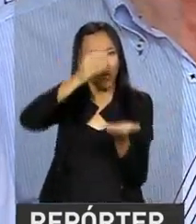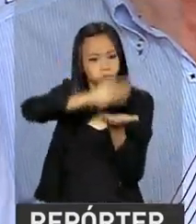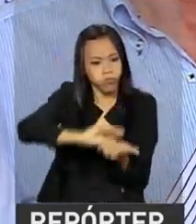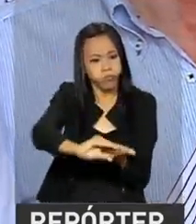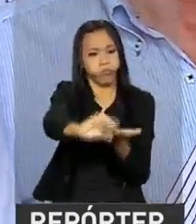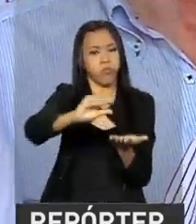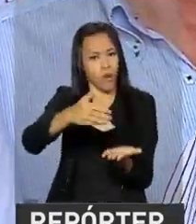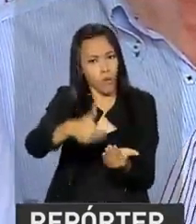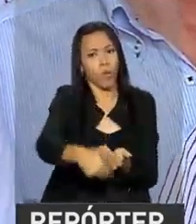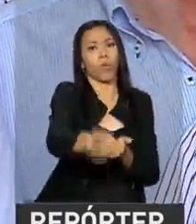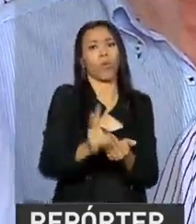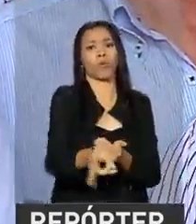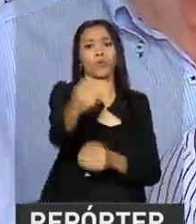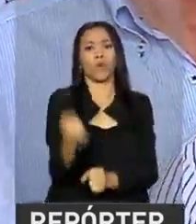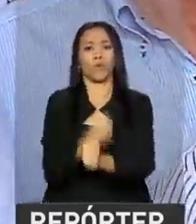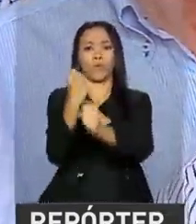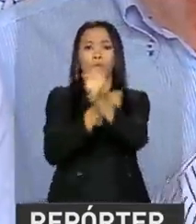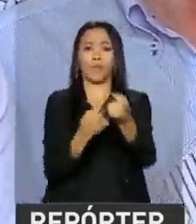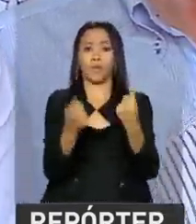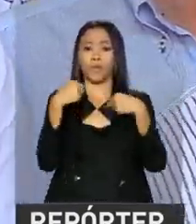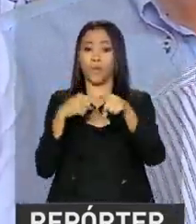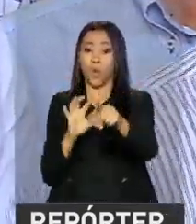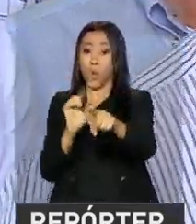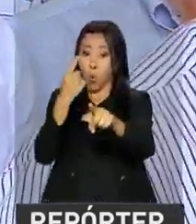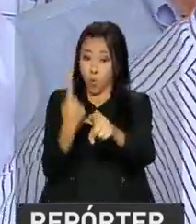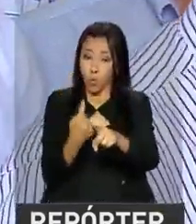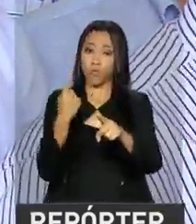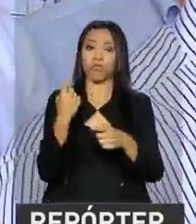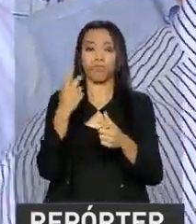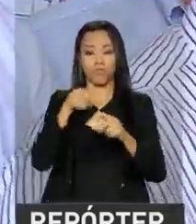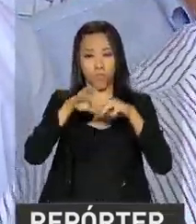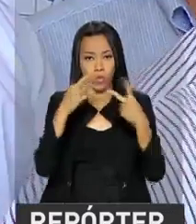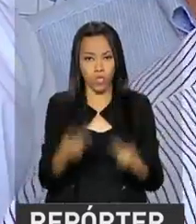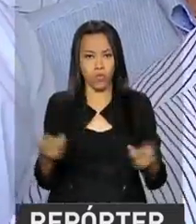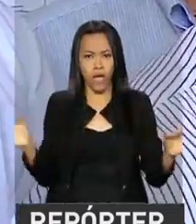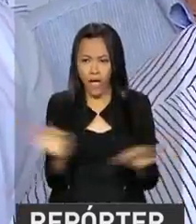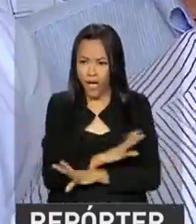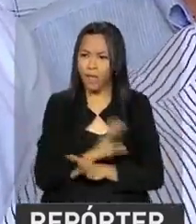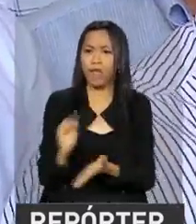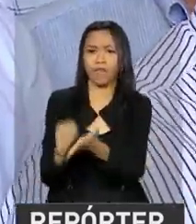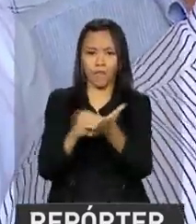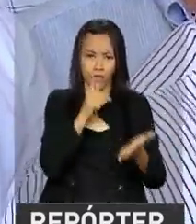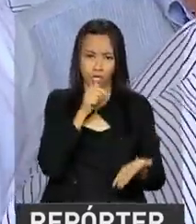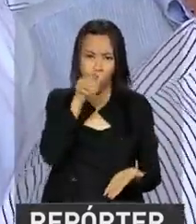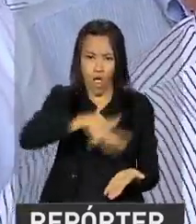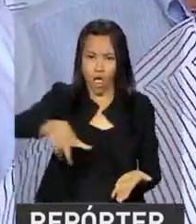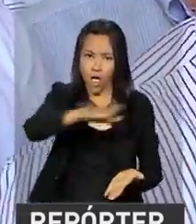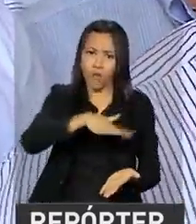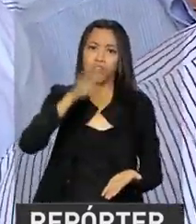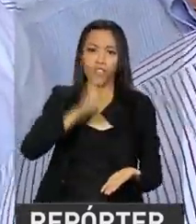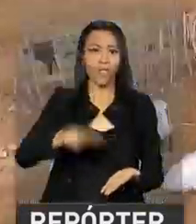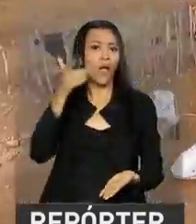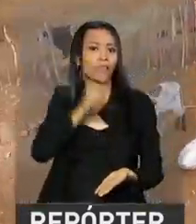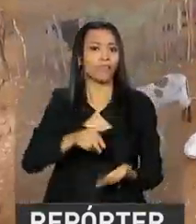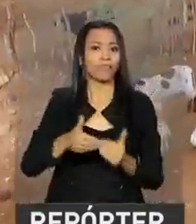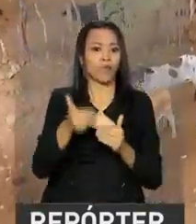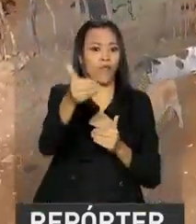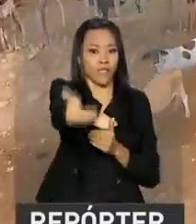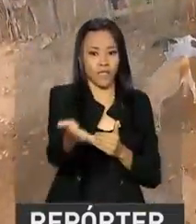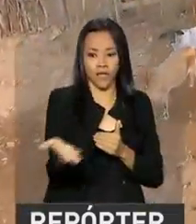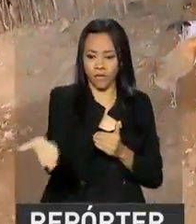que é o projeto de acabar ou tentar acabar com a crise hídrica nesta região, em todo o Nordeste, está num passo avançadíssimo. E o